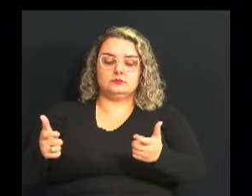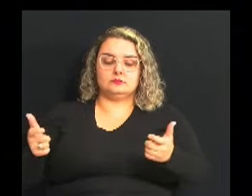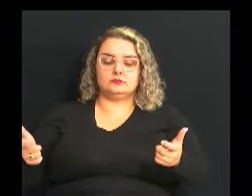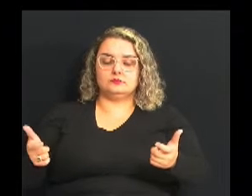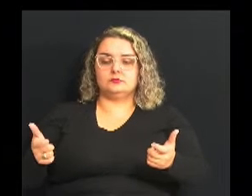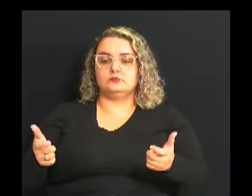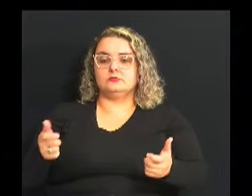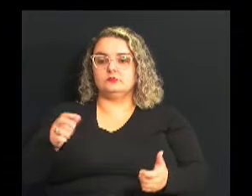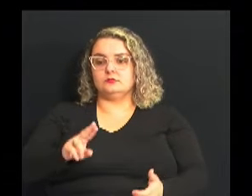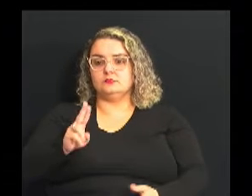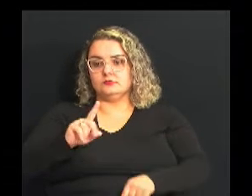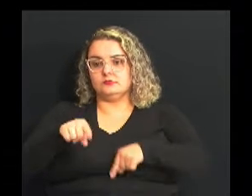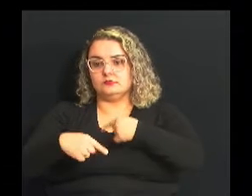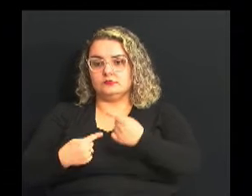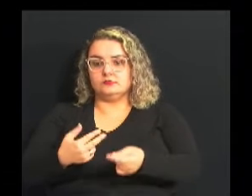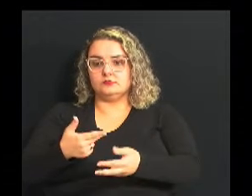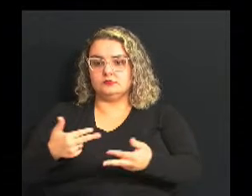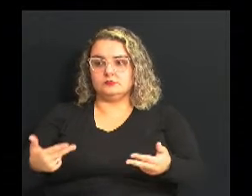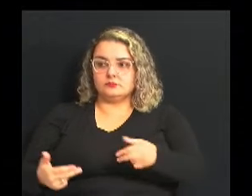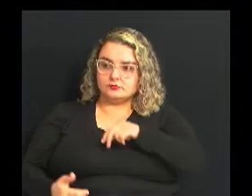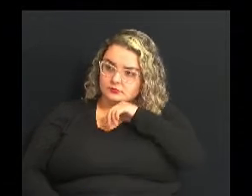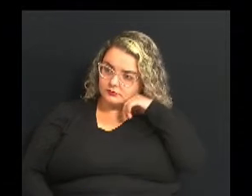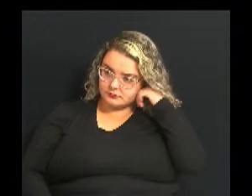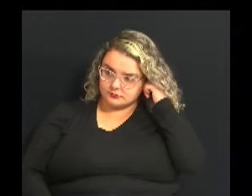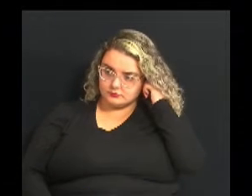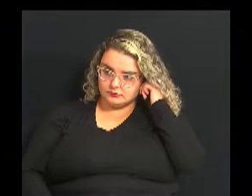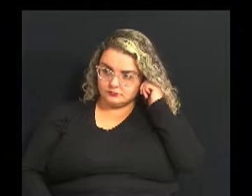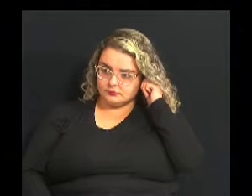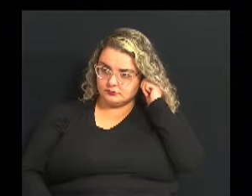para várias outras funcionalidades hoje em dia.